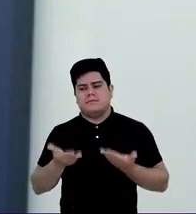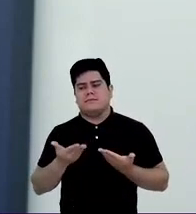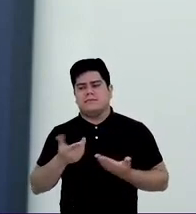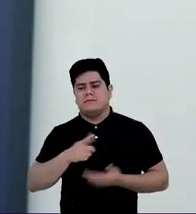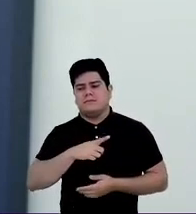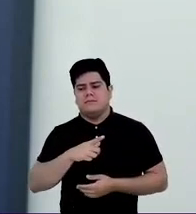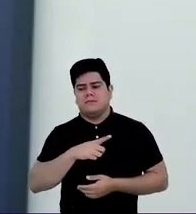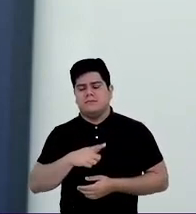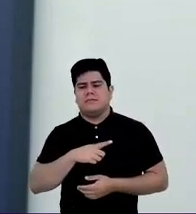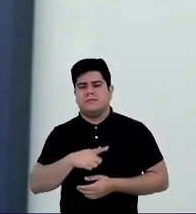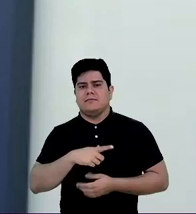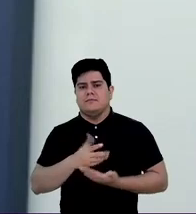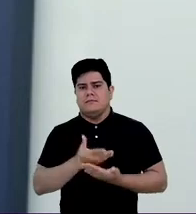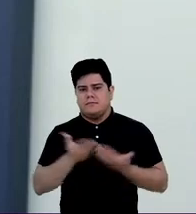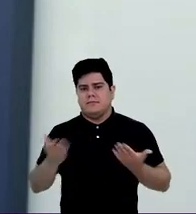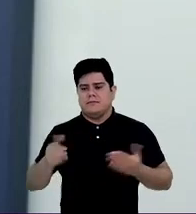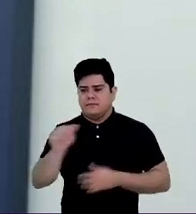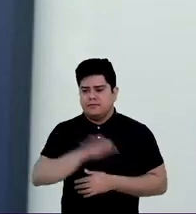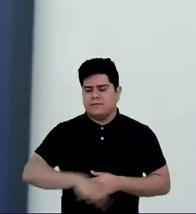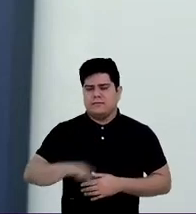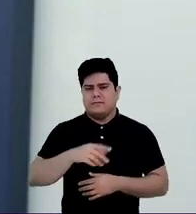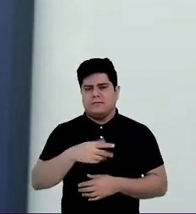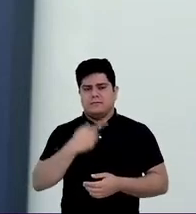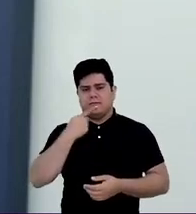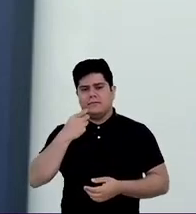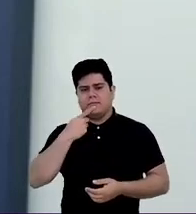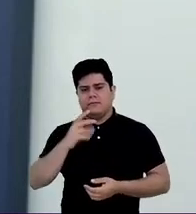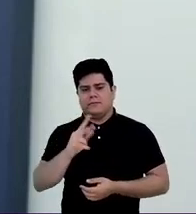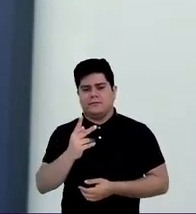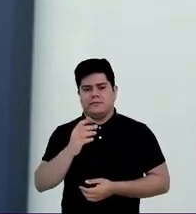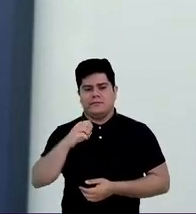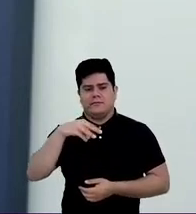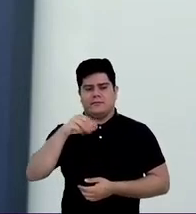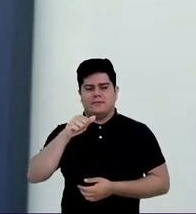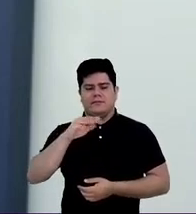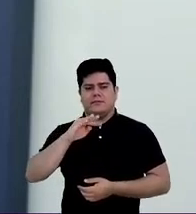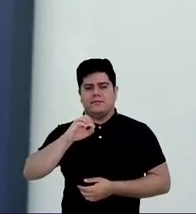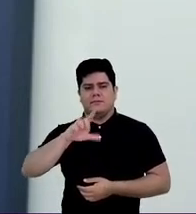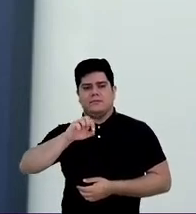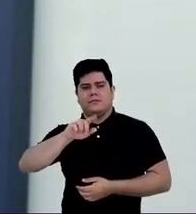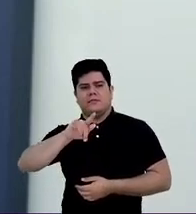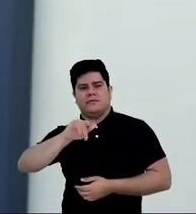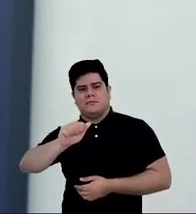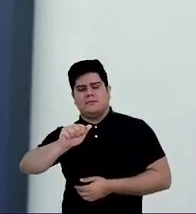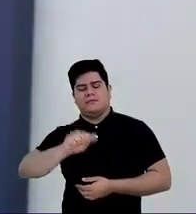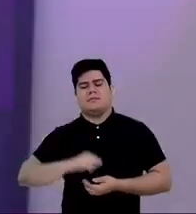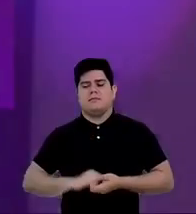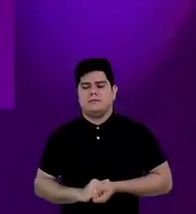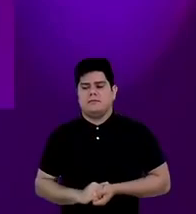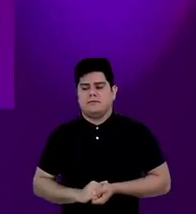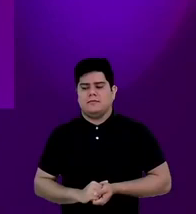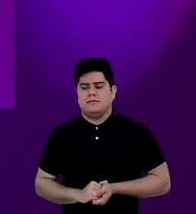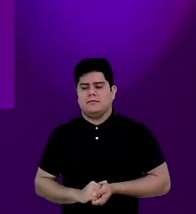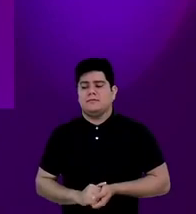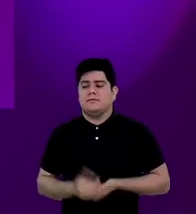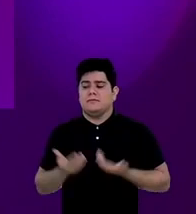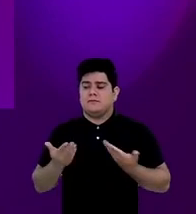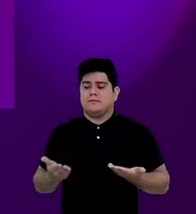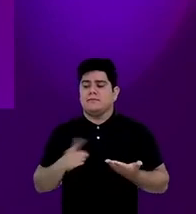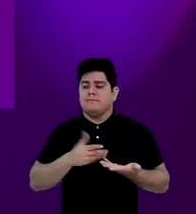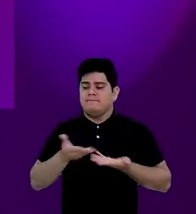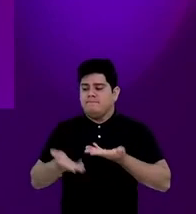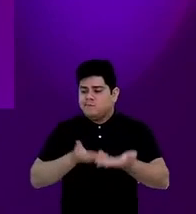expoentes amigos na área de hematologia. Então, eu vou falar um pouquinho sobre a utilização do CAR-T e o